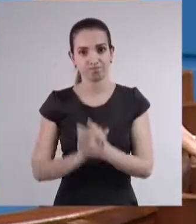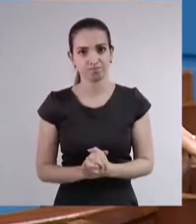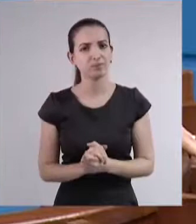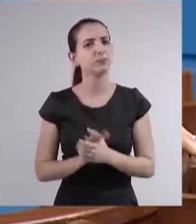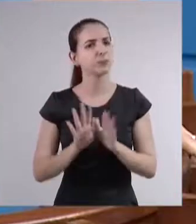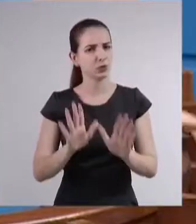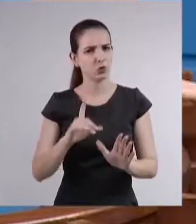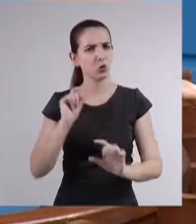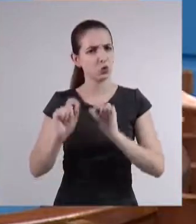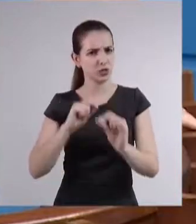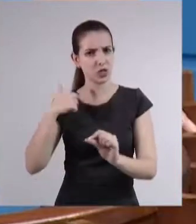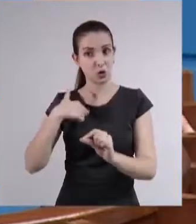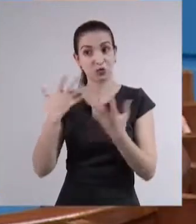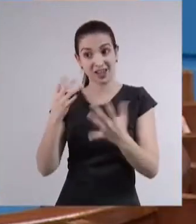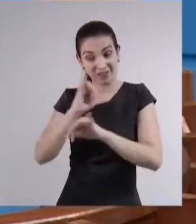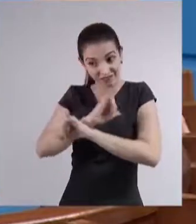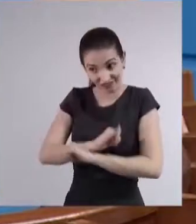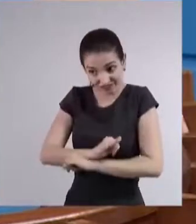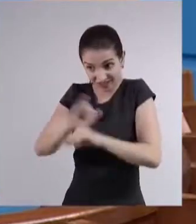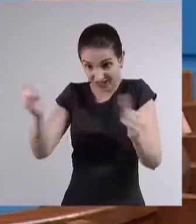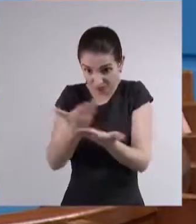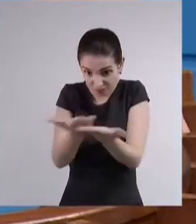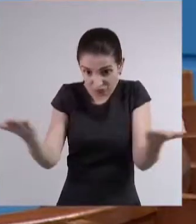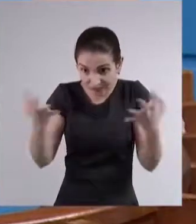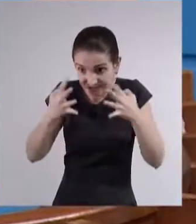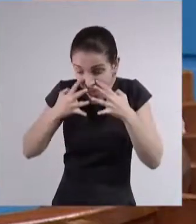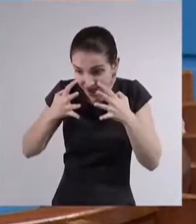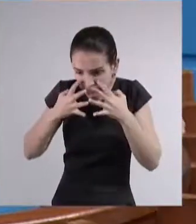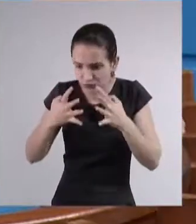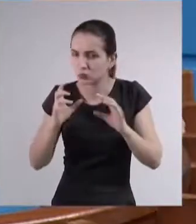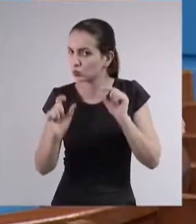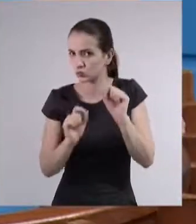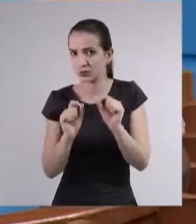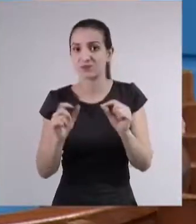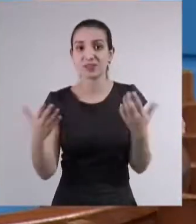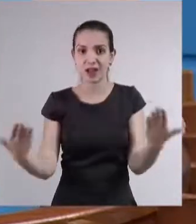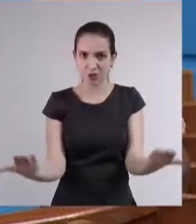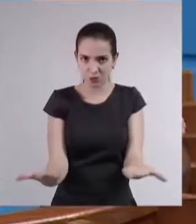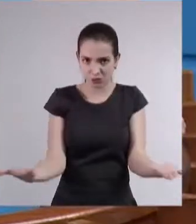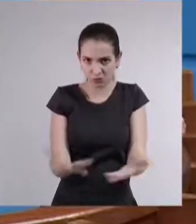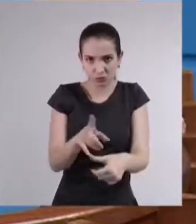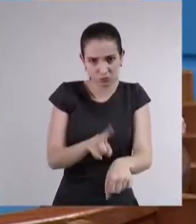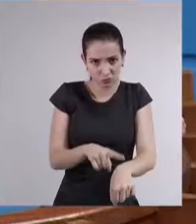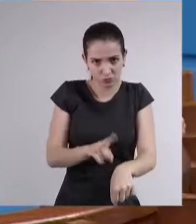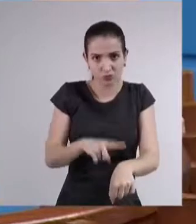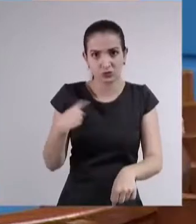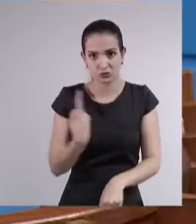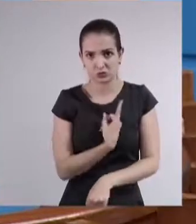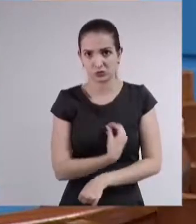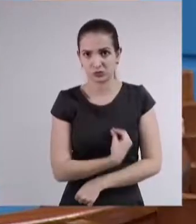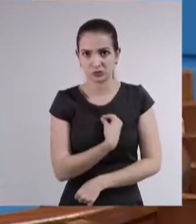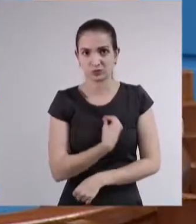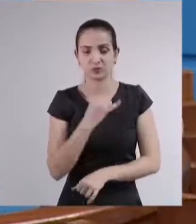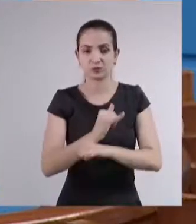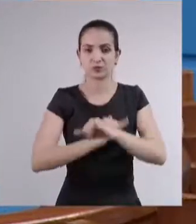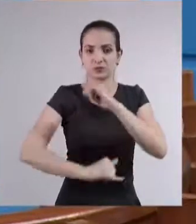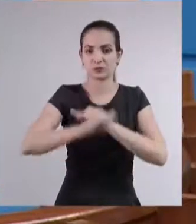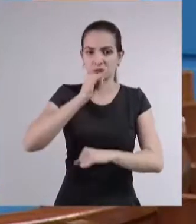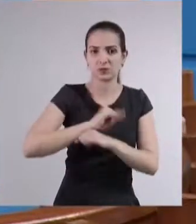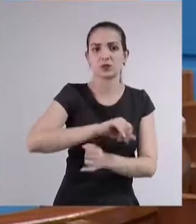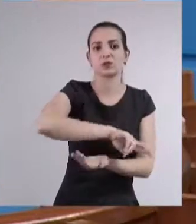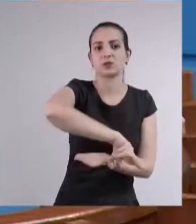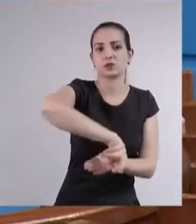queria chamar a atenção é que neste momento que nós estamos vivendo das redes sociais, da